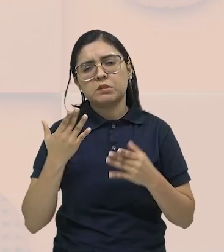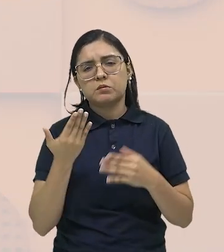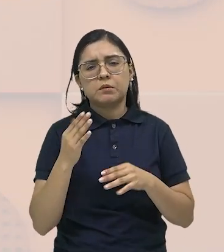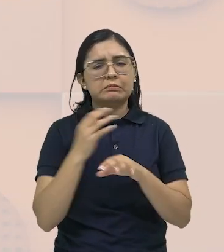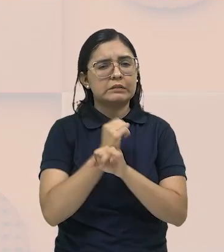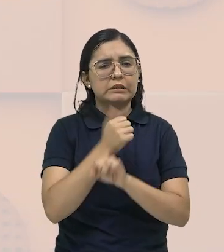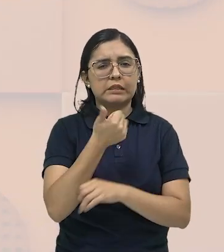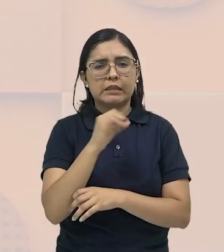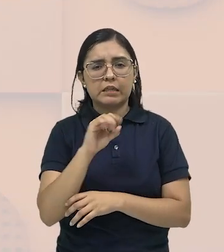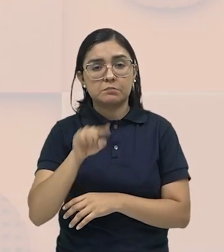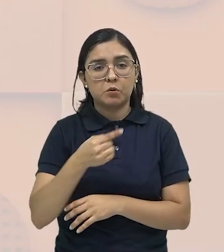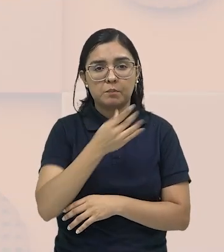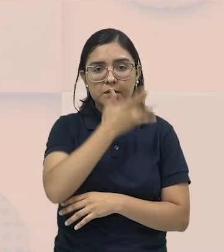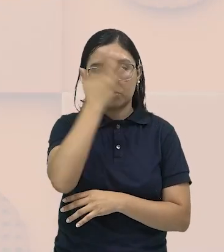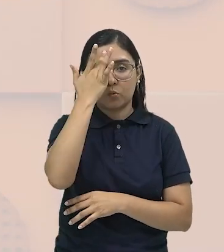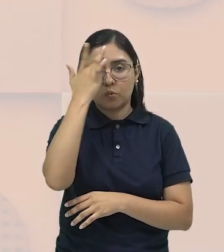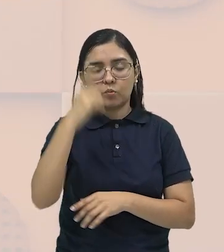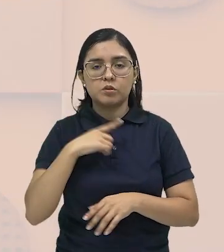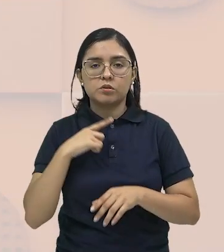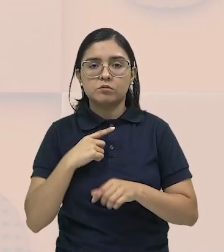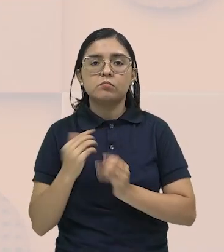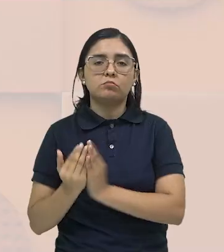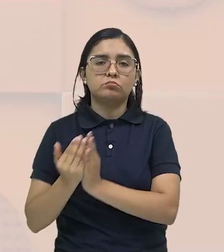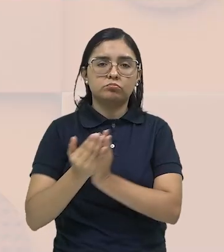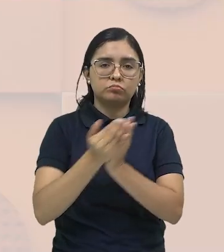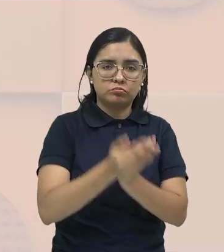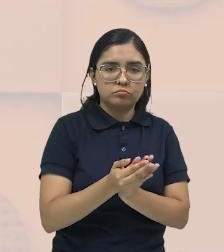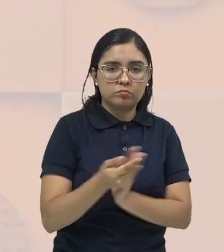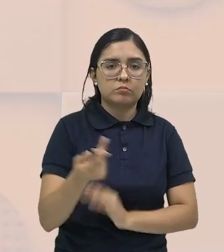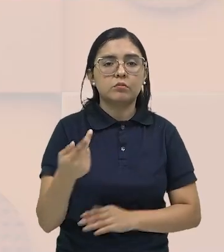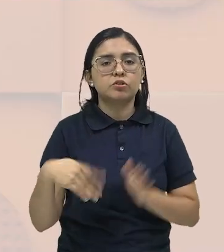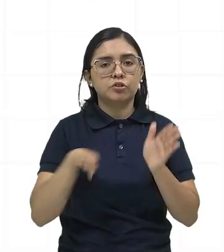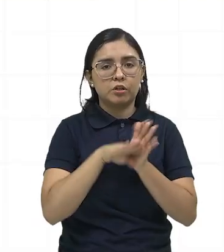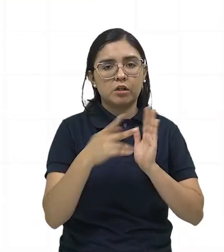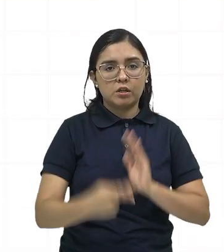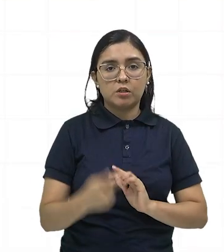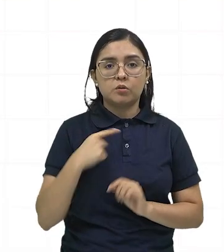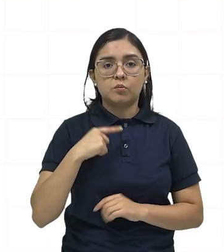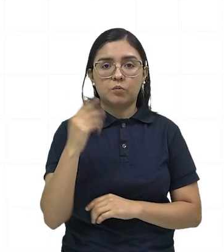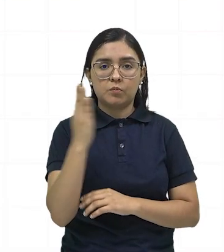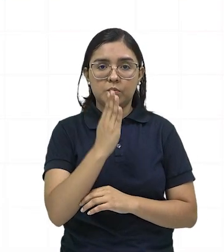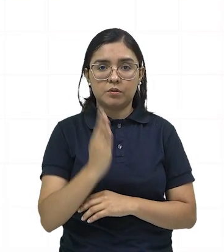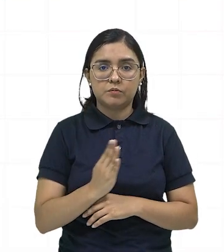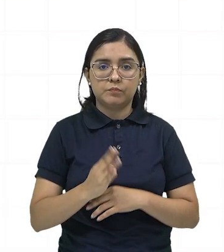pessoas vêm para o Brasil, né, nesse contexto. Vamos falar do translado.